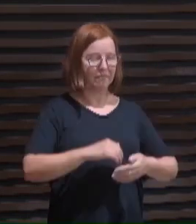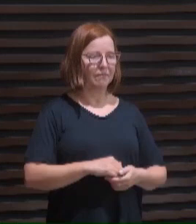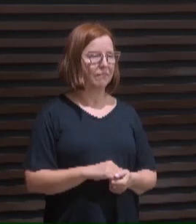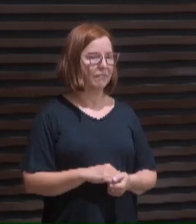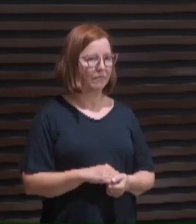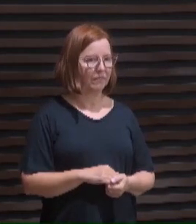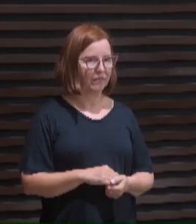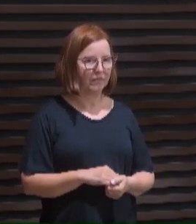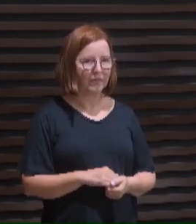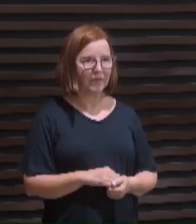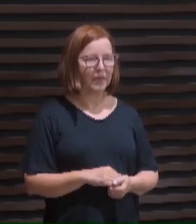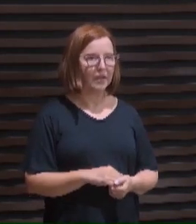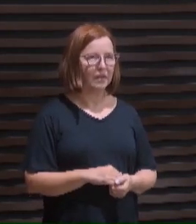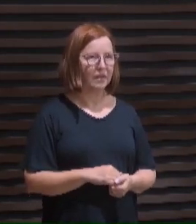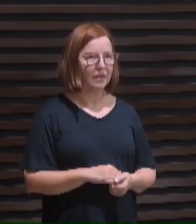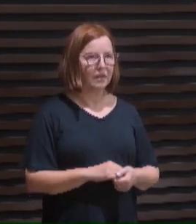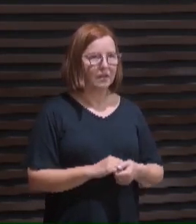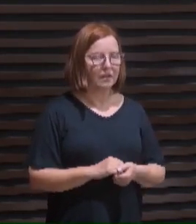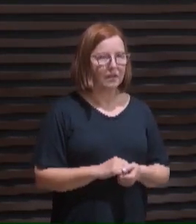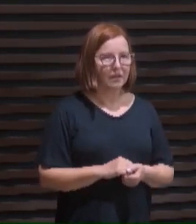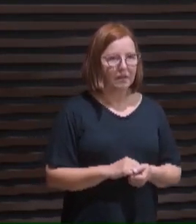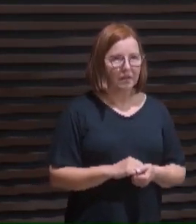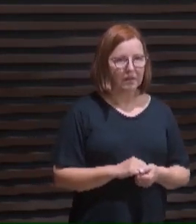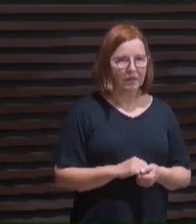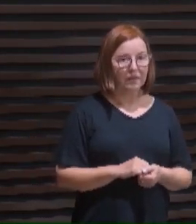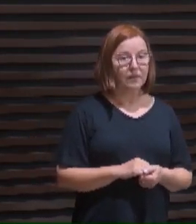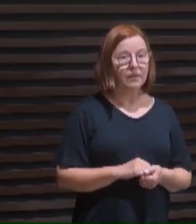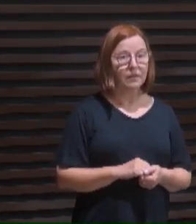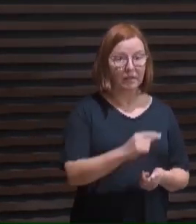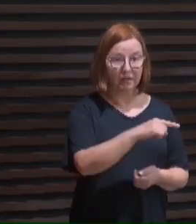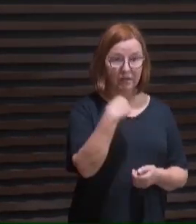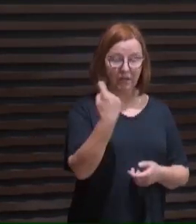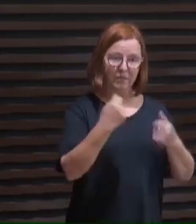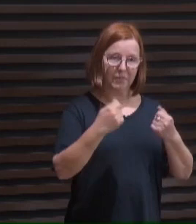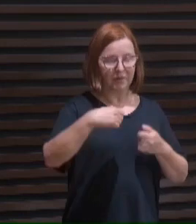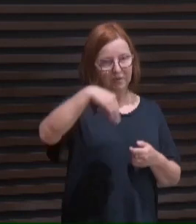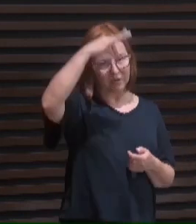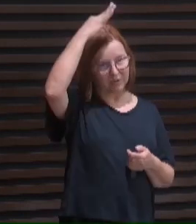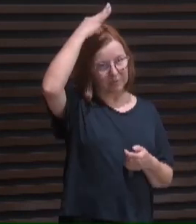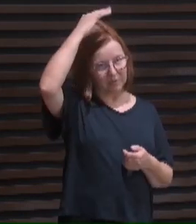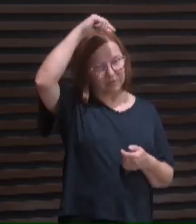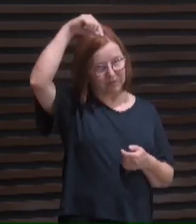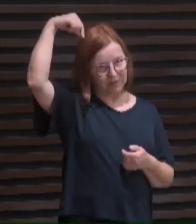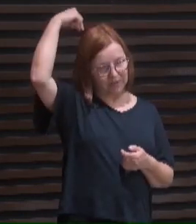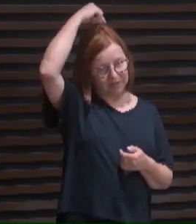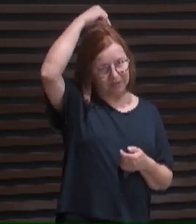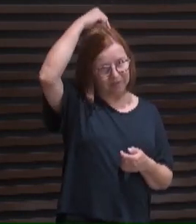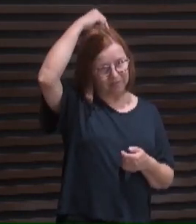ninguém precisa ficar agora se policiando, mas precisa que o Espírito Santo coloque em nós essa